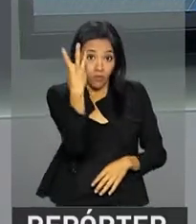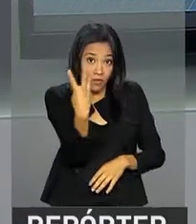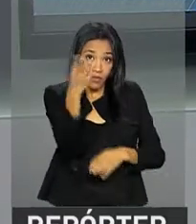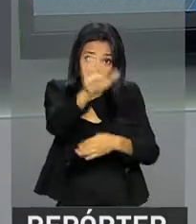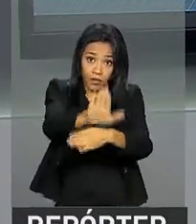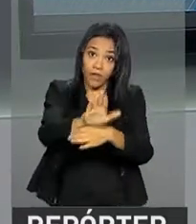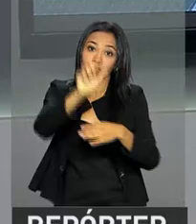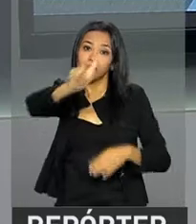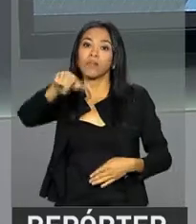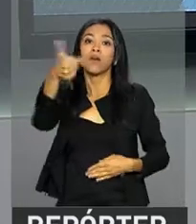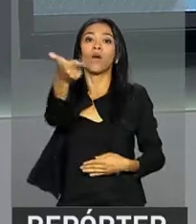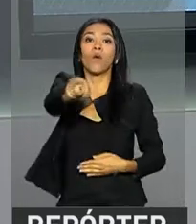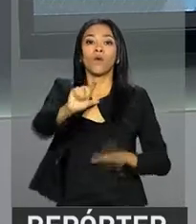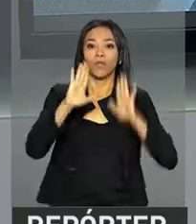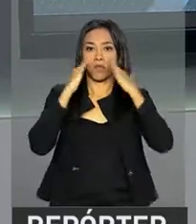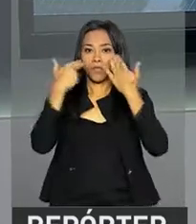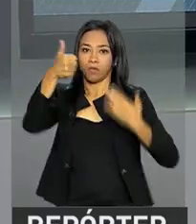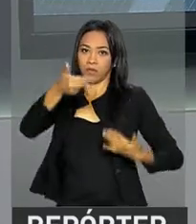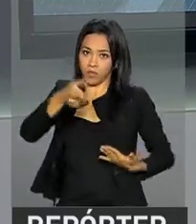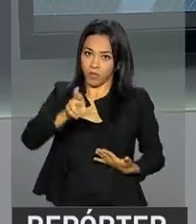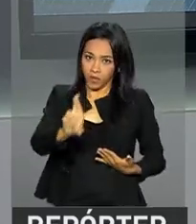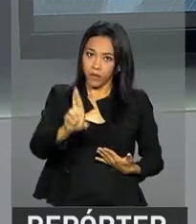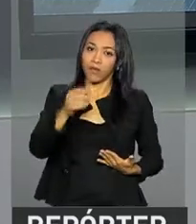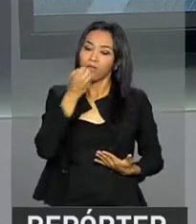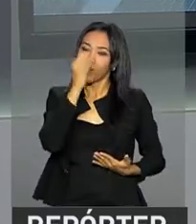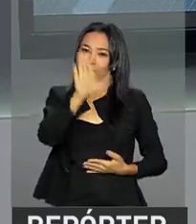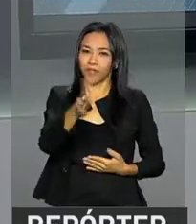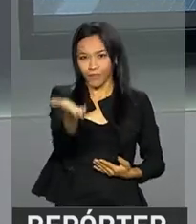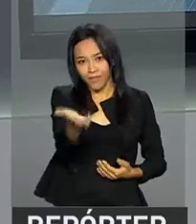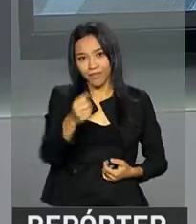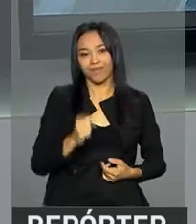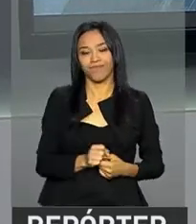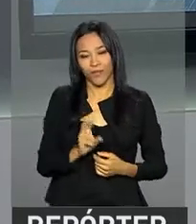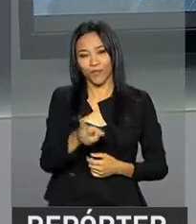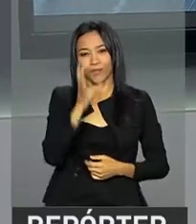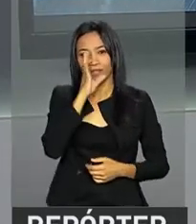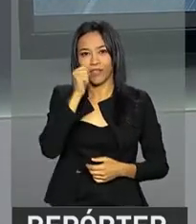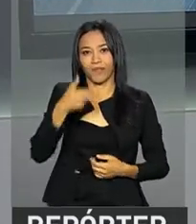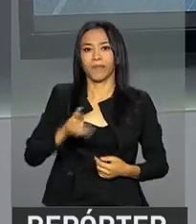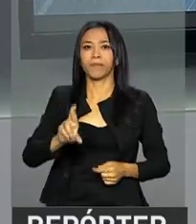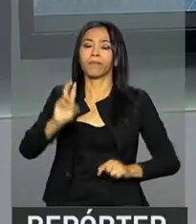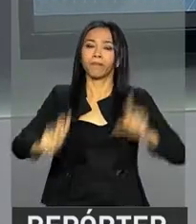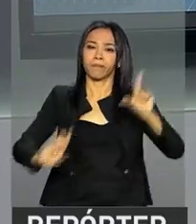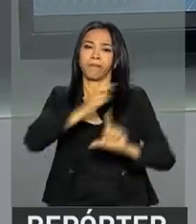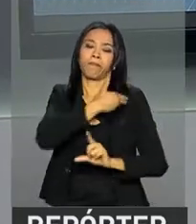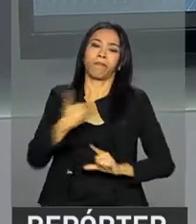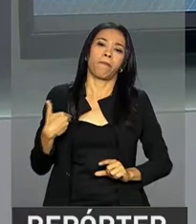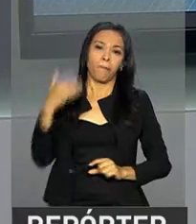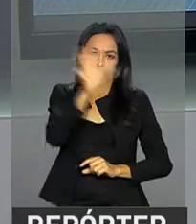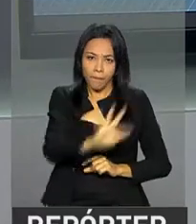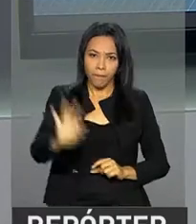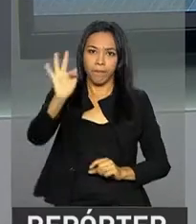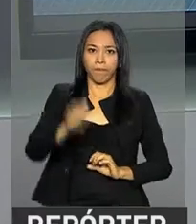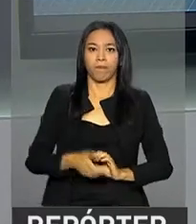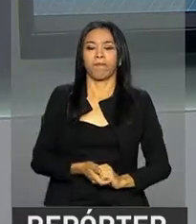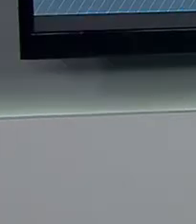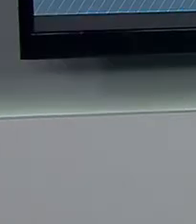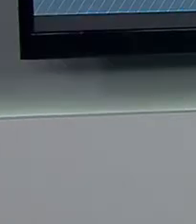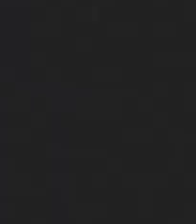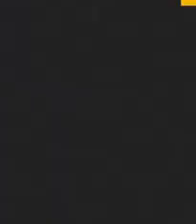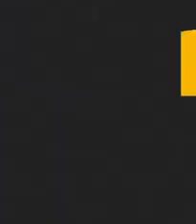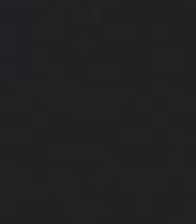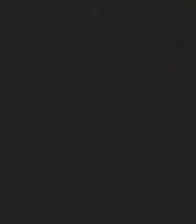três da tarde na próxima edição do repórter nbr uma boa tarde pra você continue com a gente na nbr a tv do governo federal